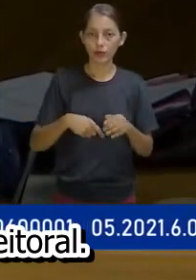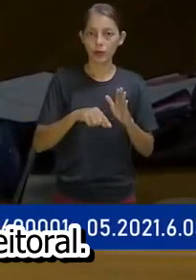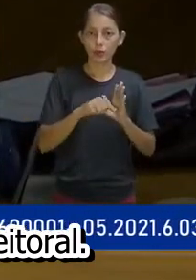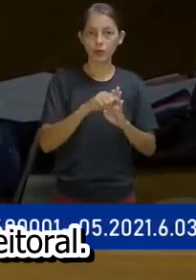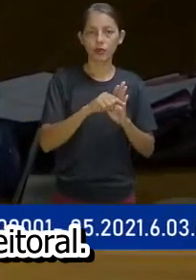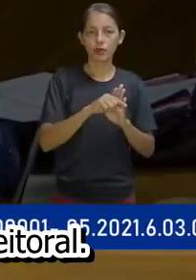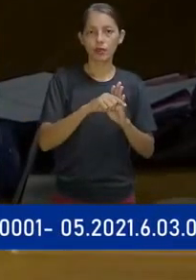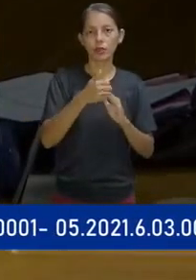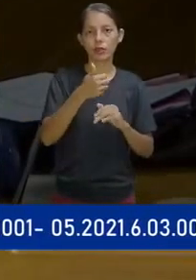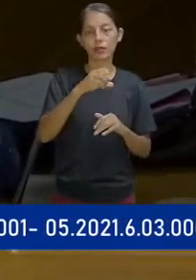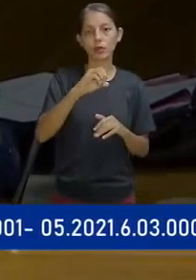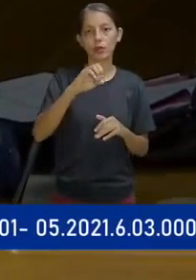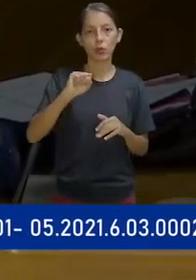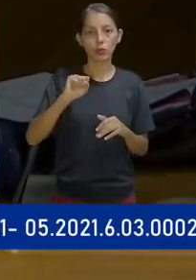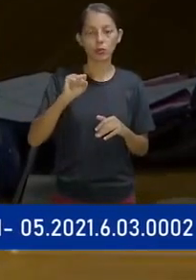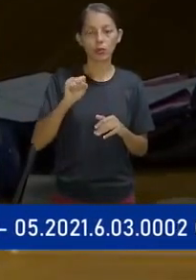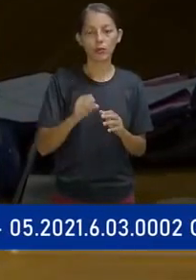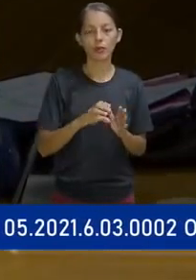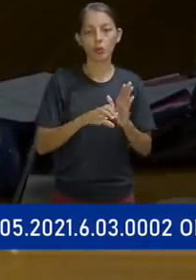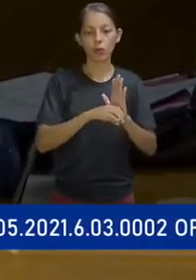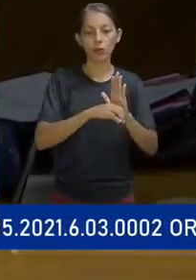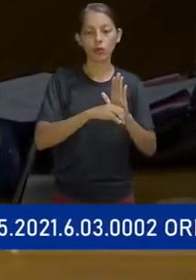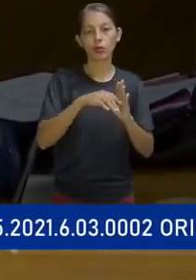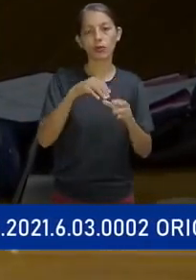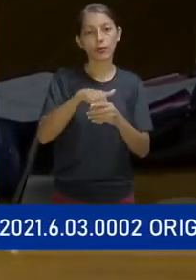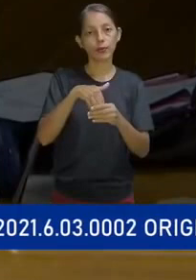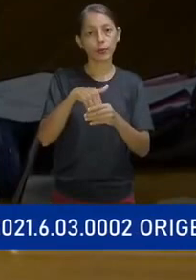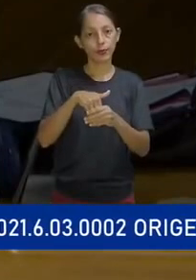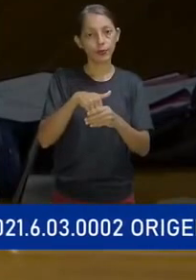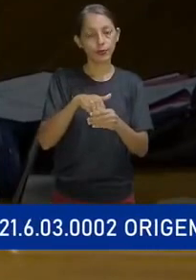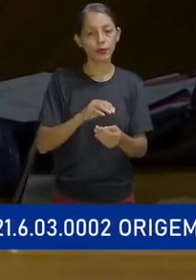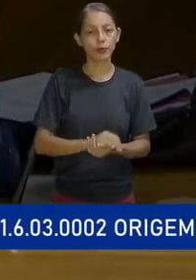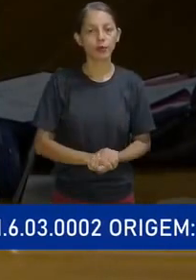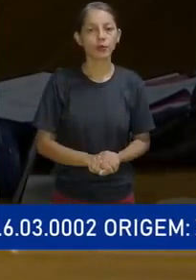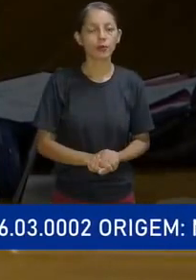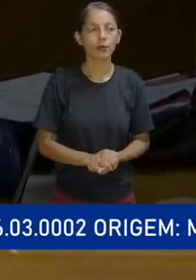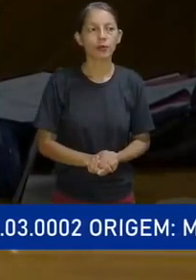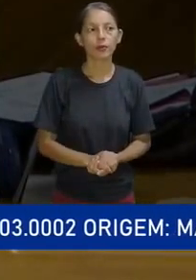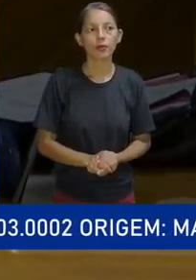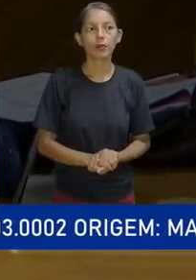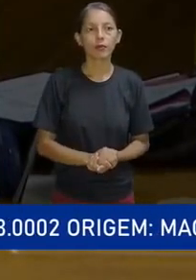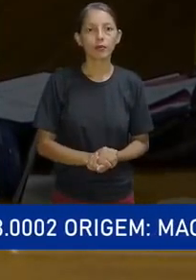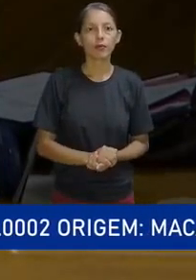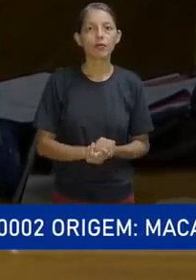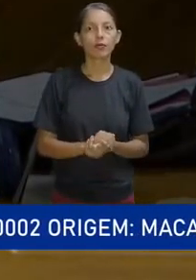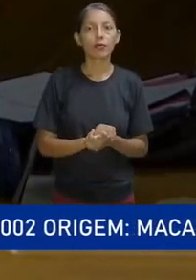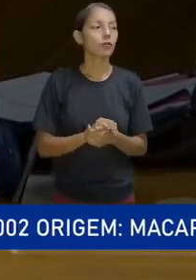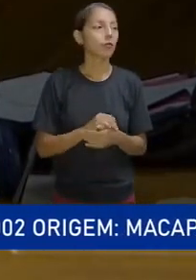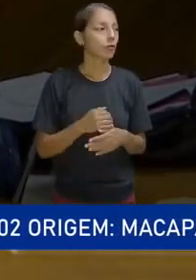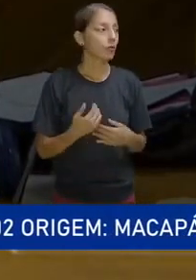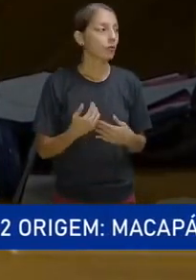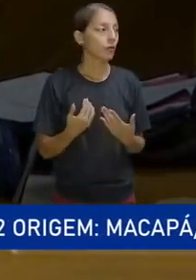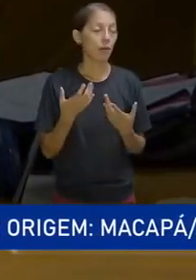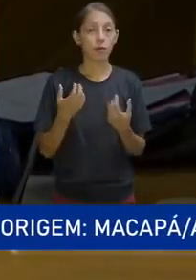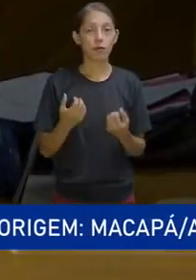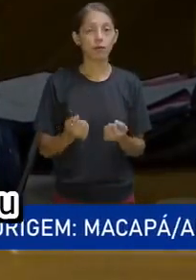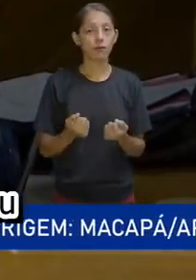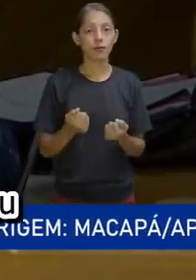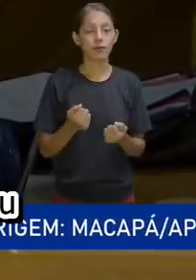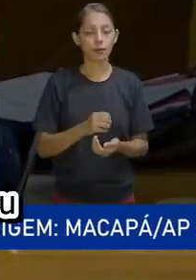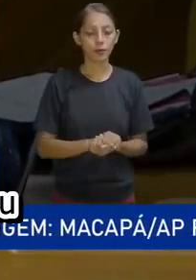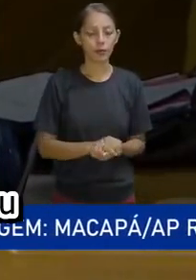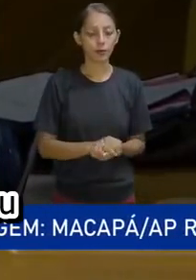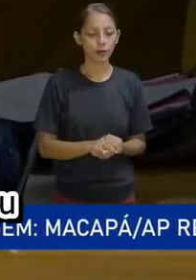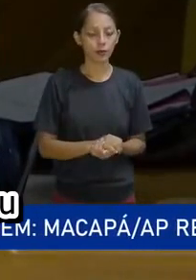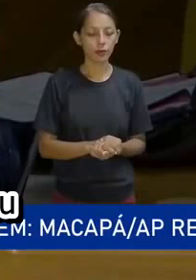108 do Código Eleitoral. Ao final, pede o não conhecimento do agravo e, ultrapassado este, o seu improvimento.